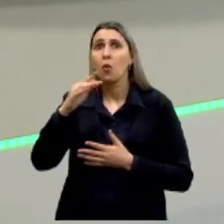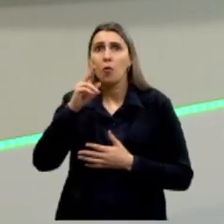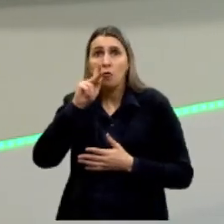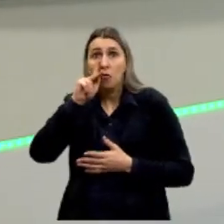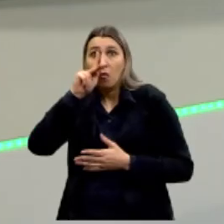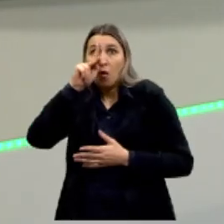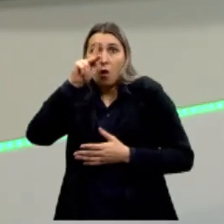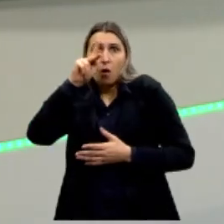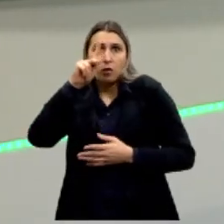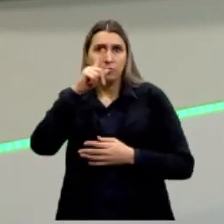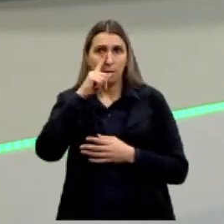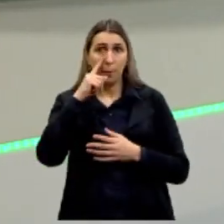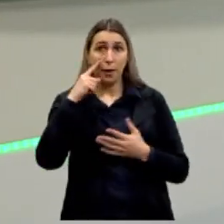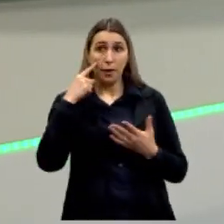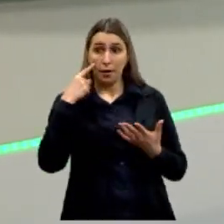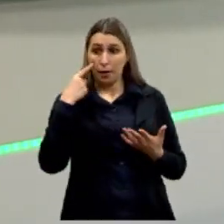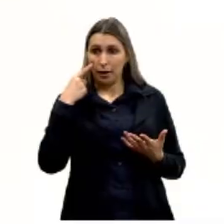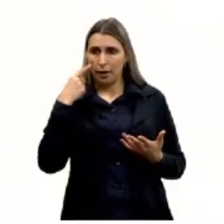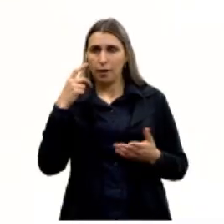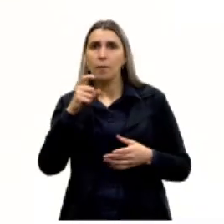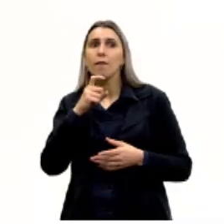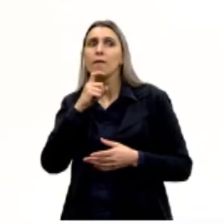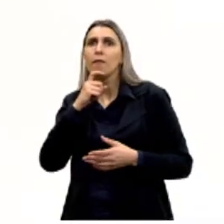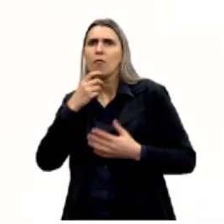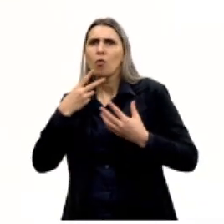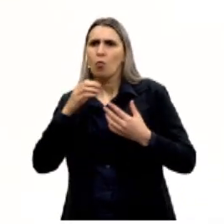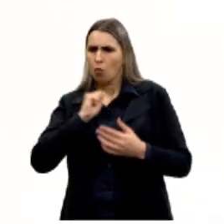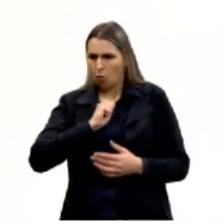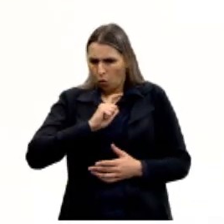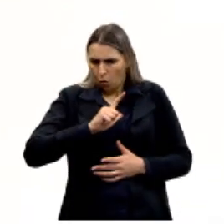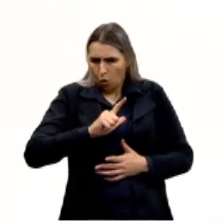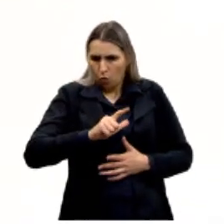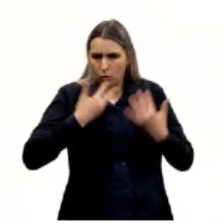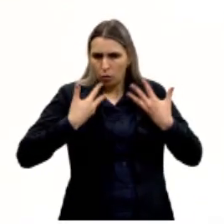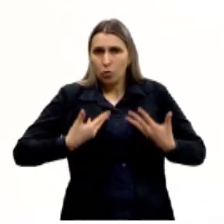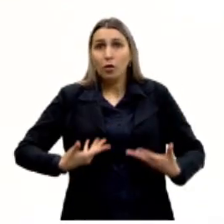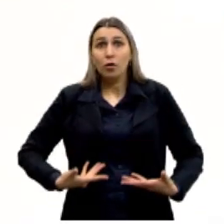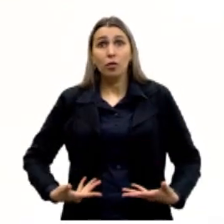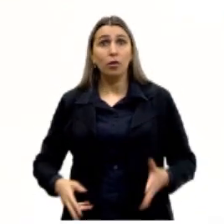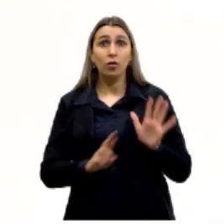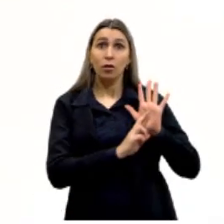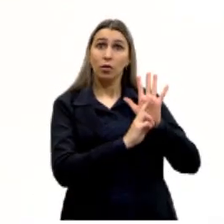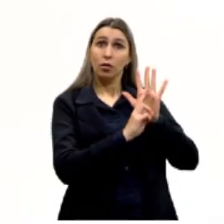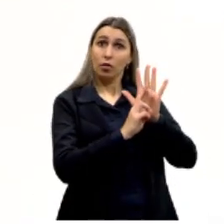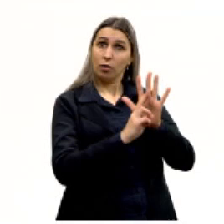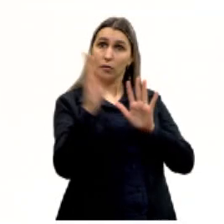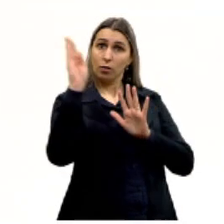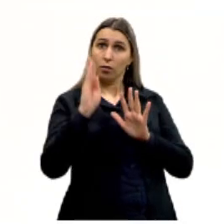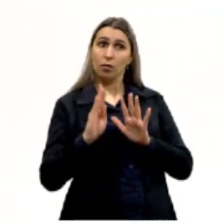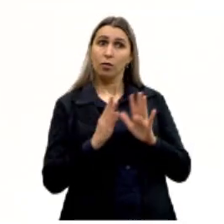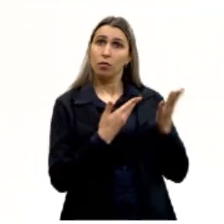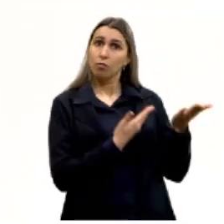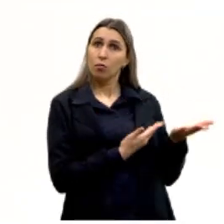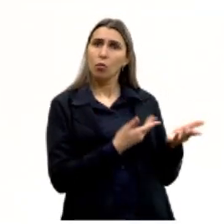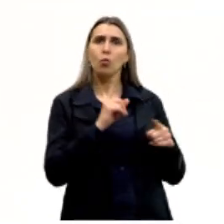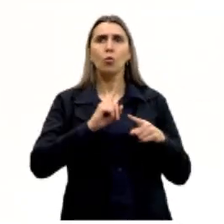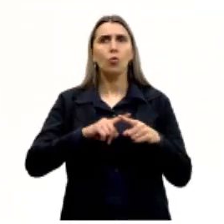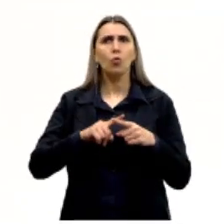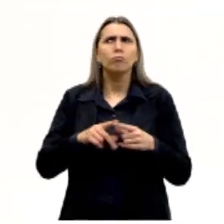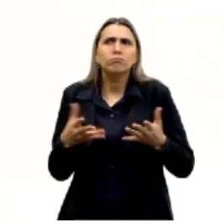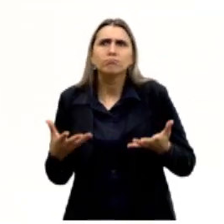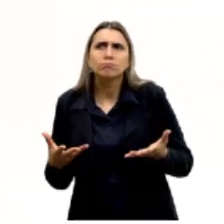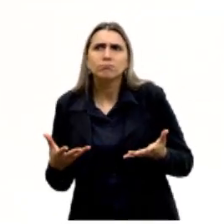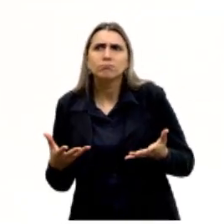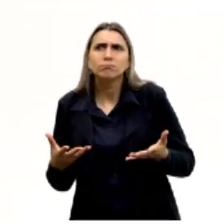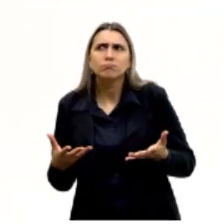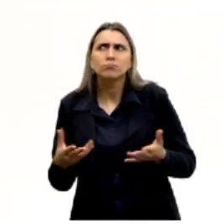forte Olha o amarelo o verde o azul representando né a brasilidade o porquê que